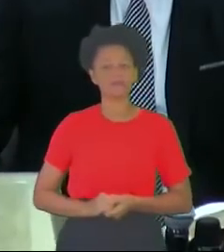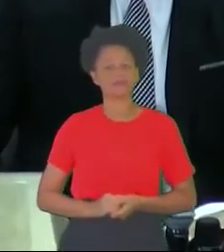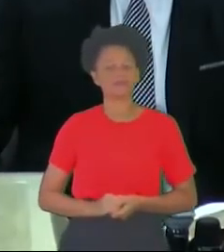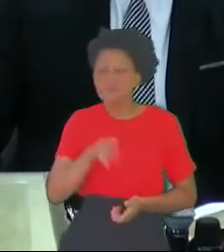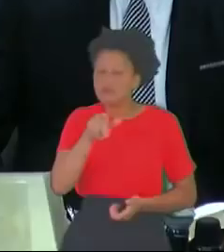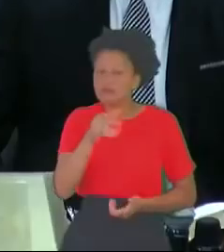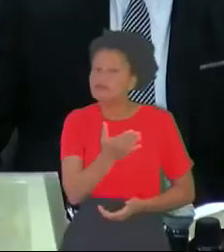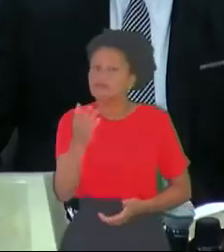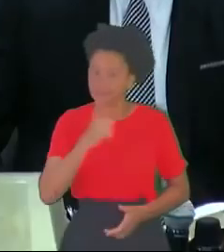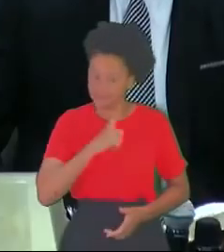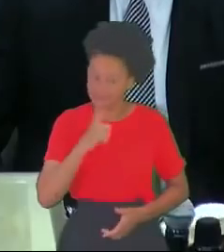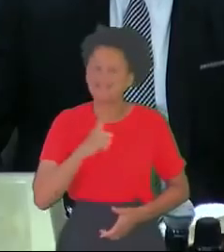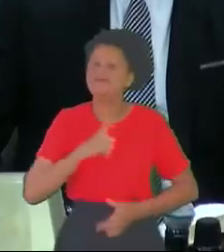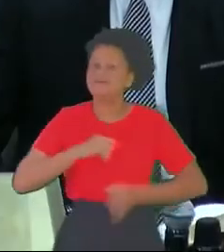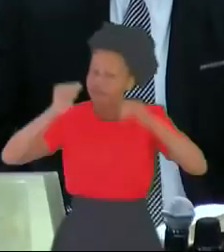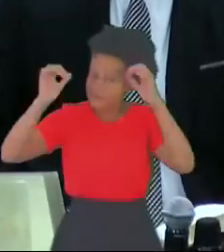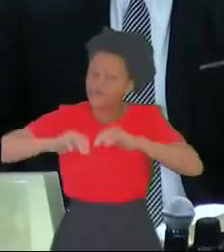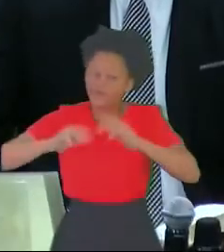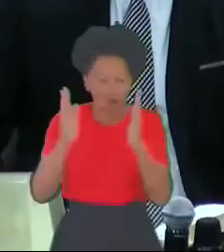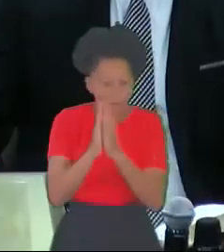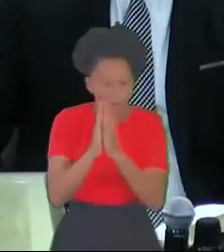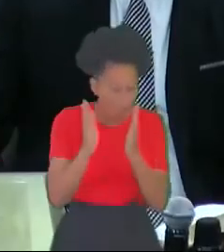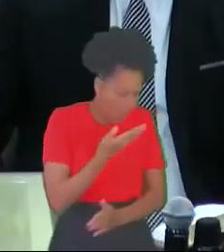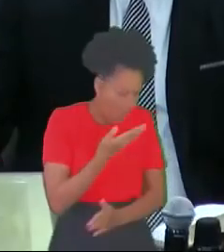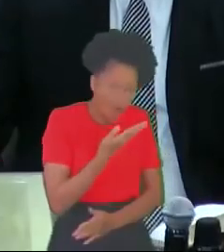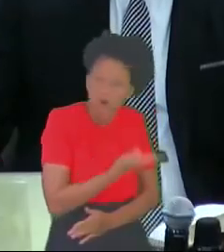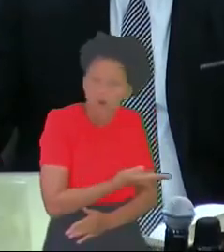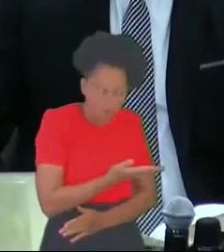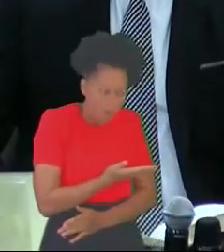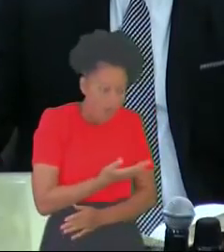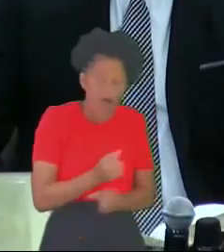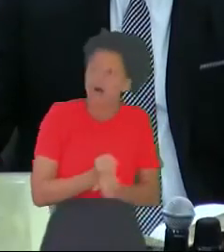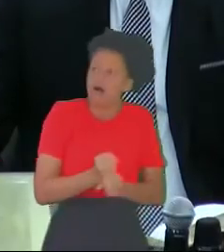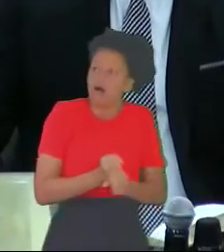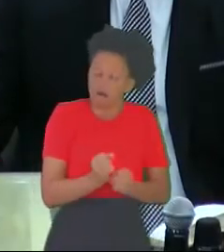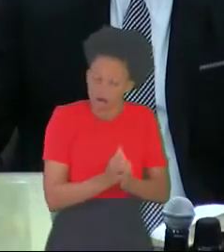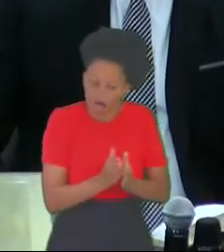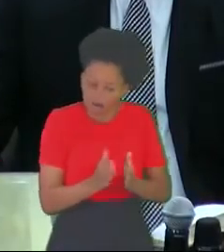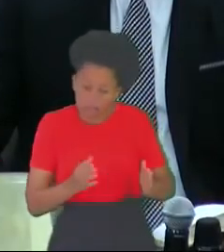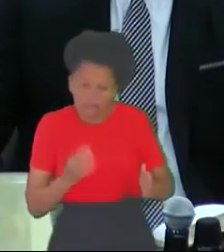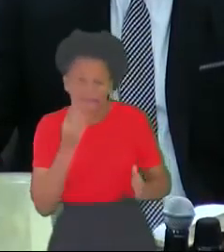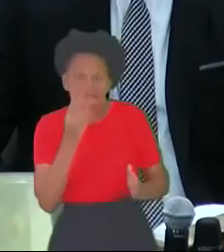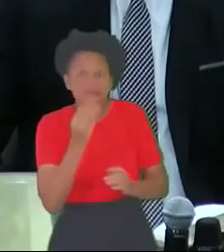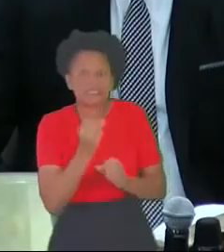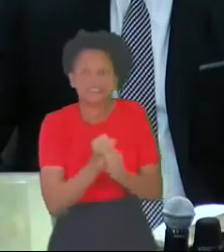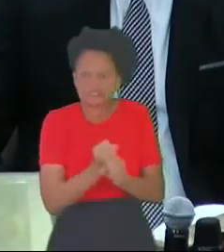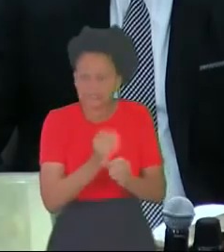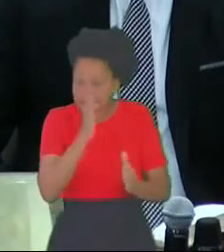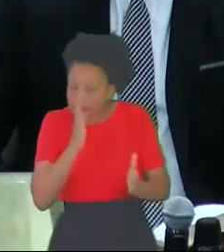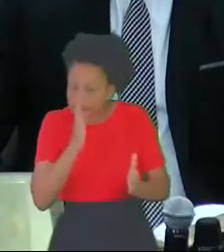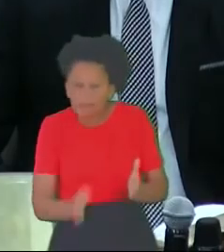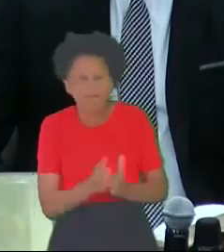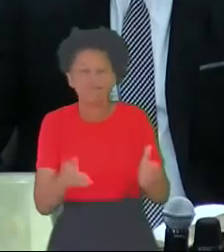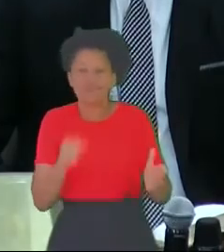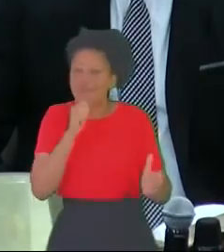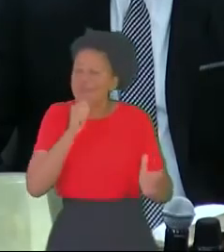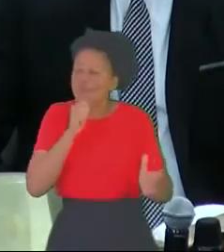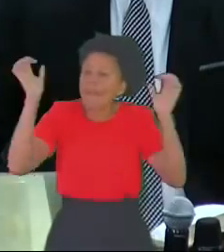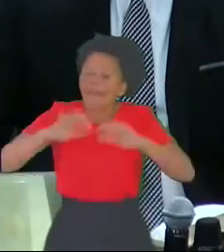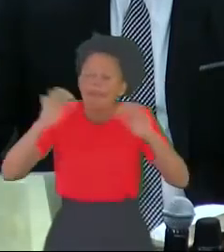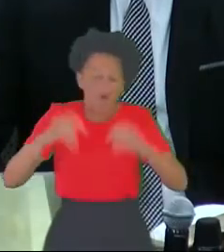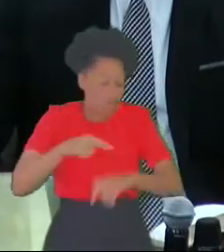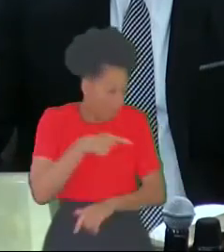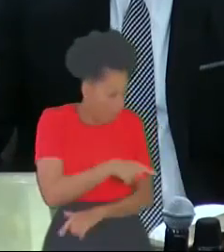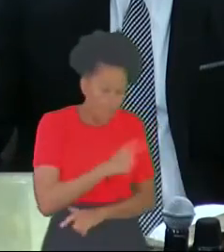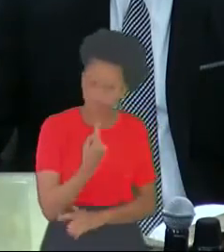Irmãos, houve a chuva ou não houve? Depois de quantos anos sem chuva? 3 anos e meio sem chuva. Aí a Bíblia diz que Elias